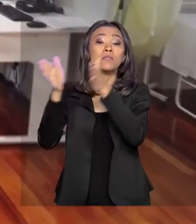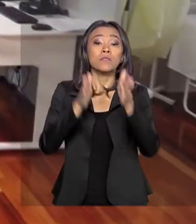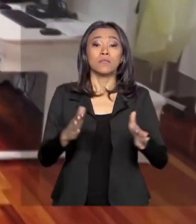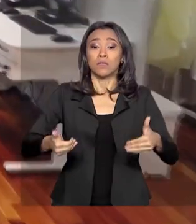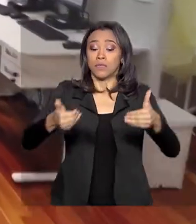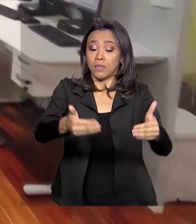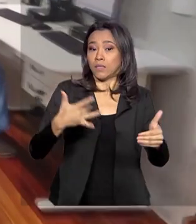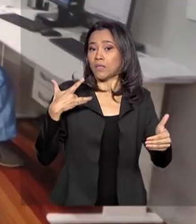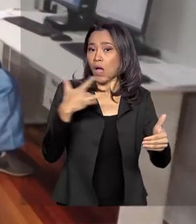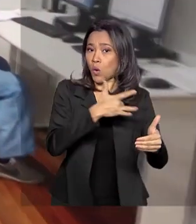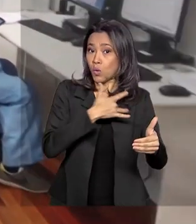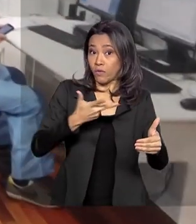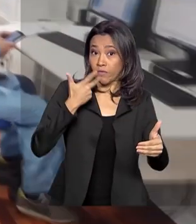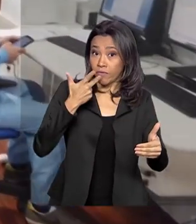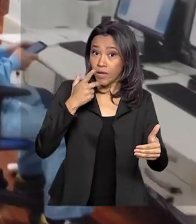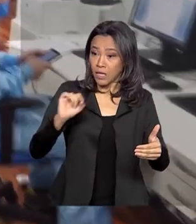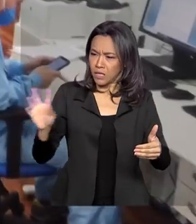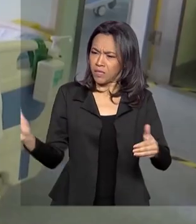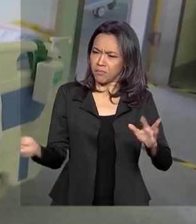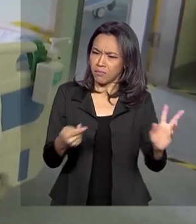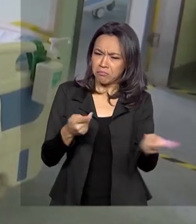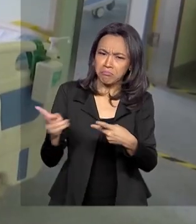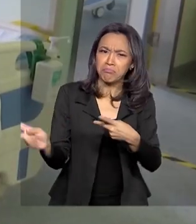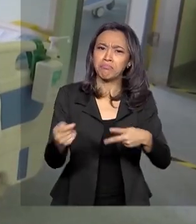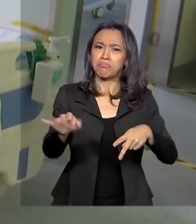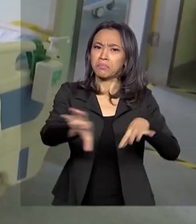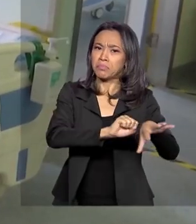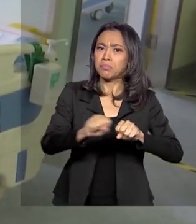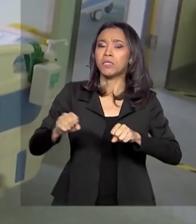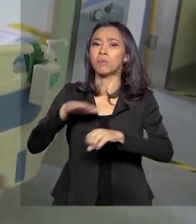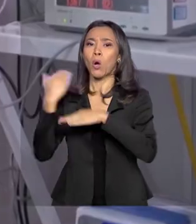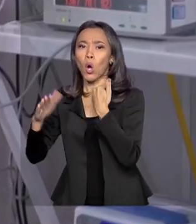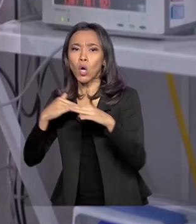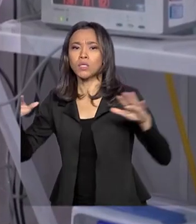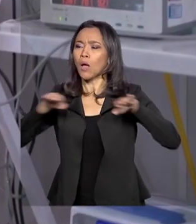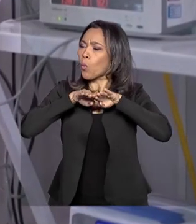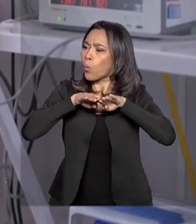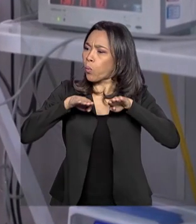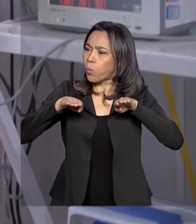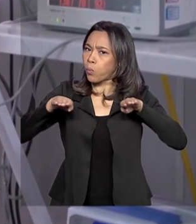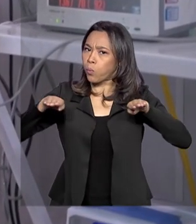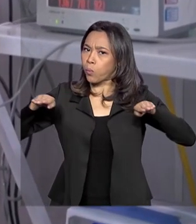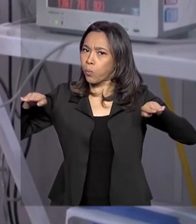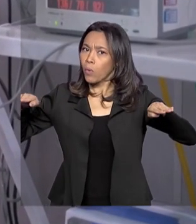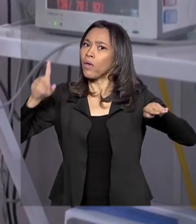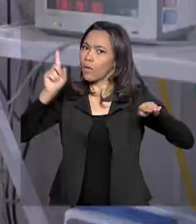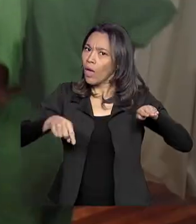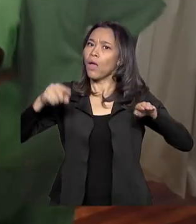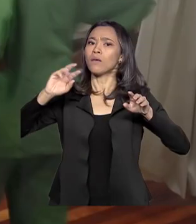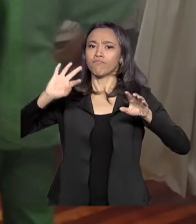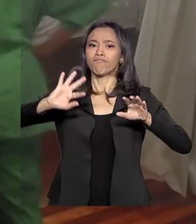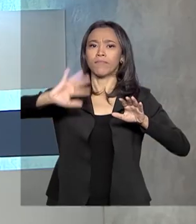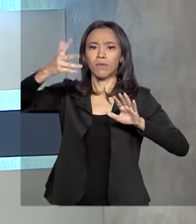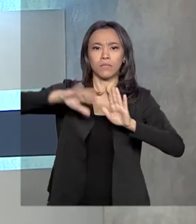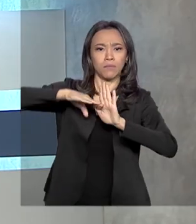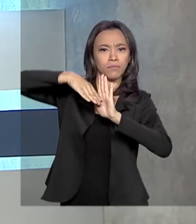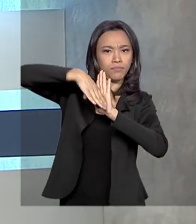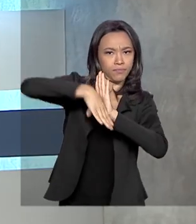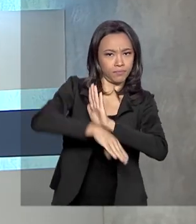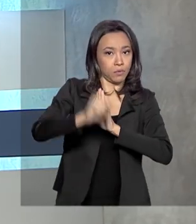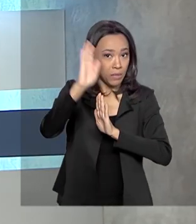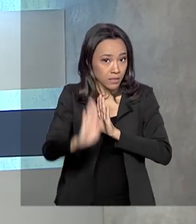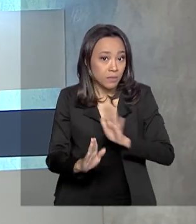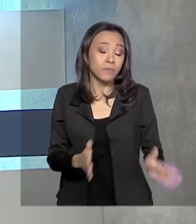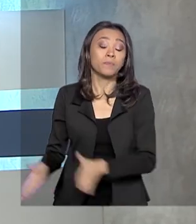da Saúde afirma que os casos e óbitos começam a se estabilizar e a tendência é entrar em queda no Brasil. E